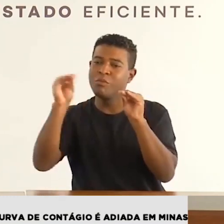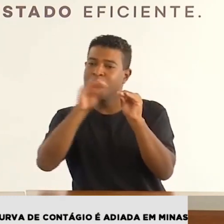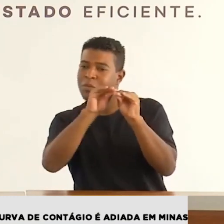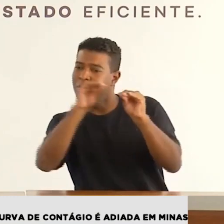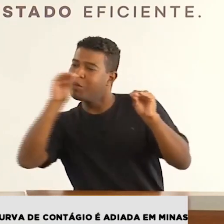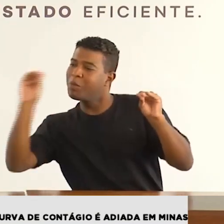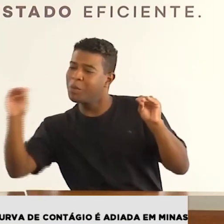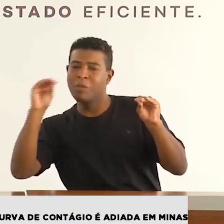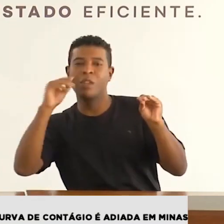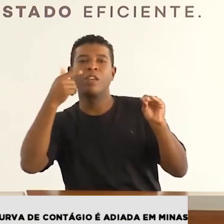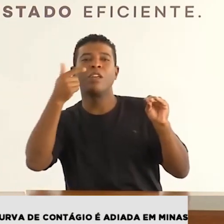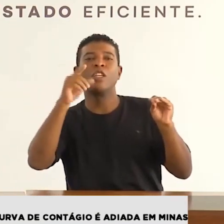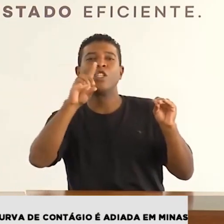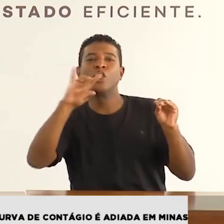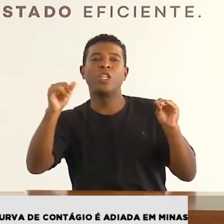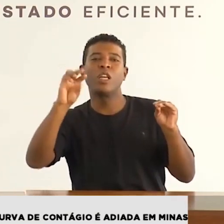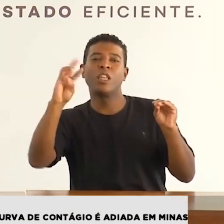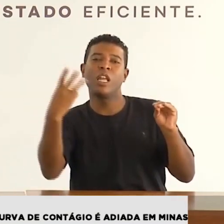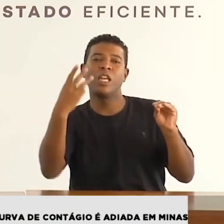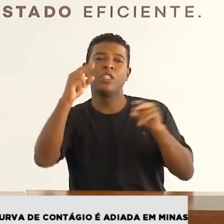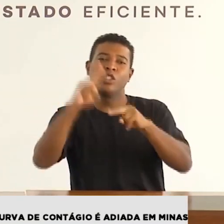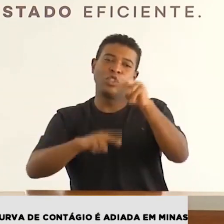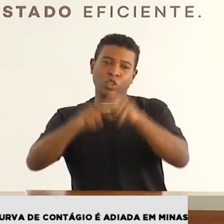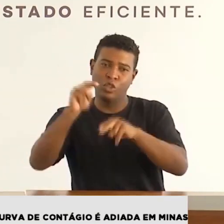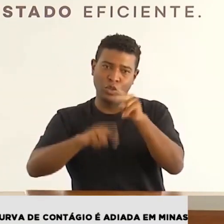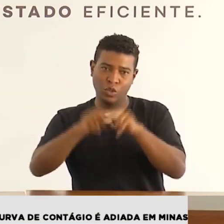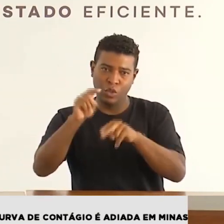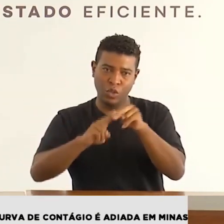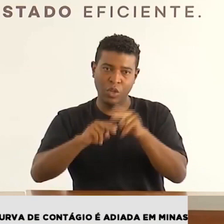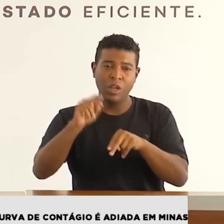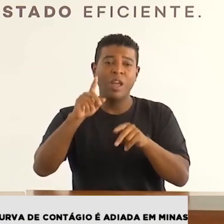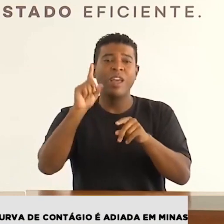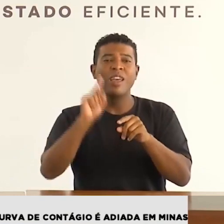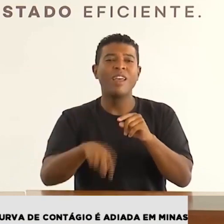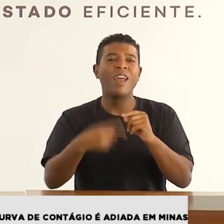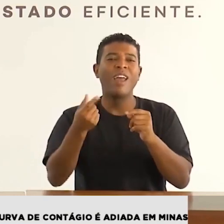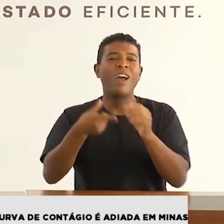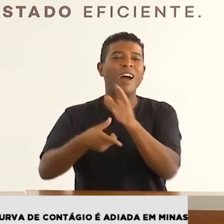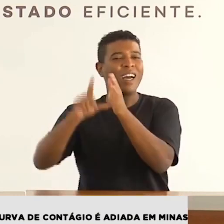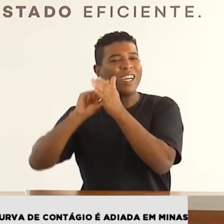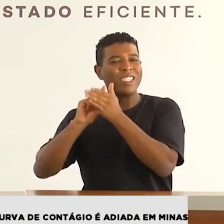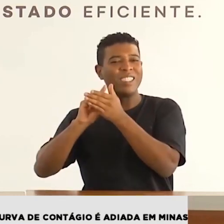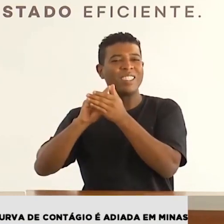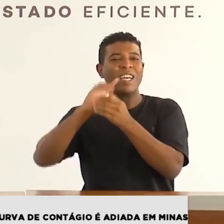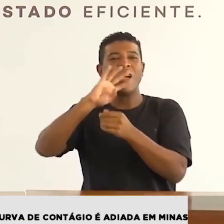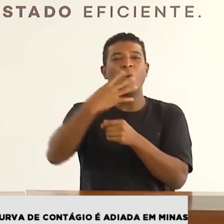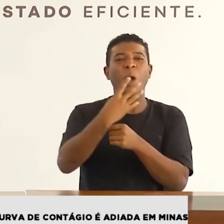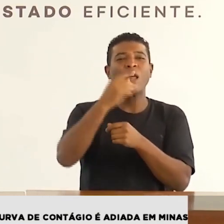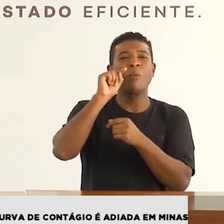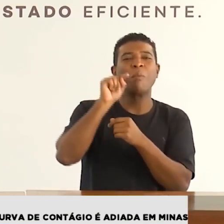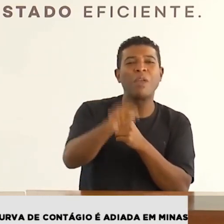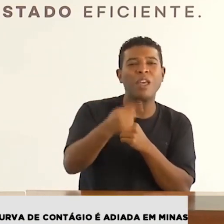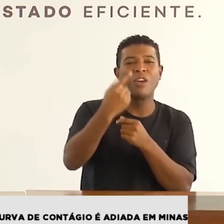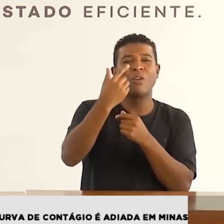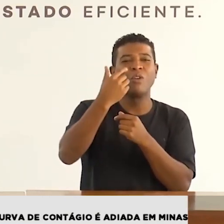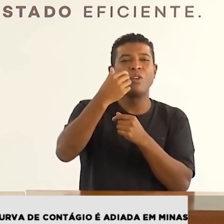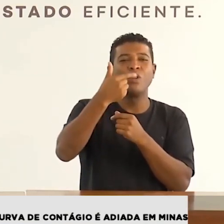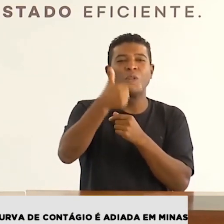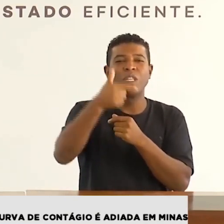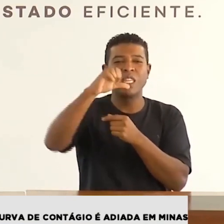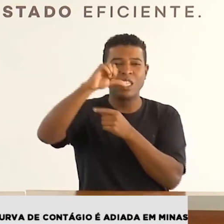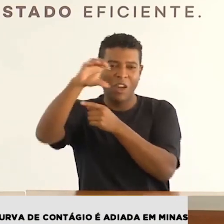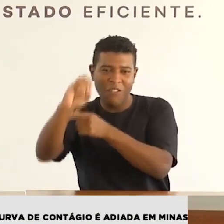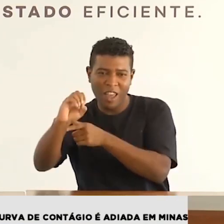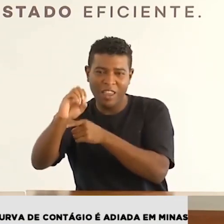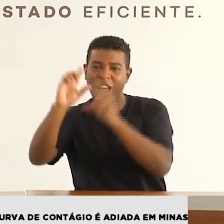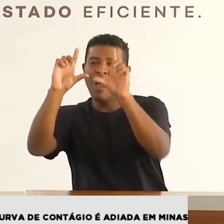.583 casos, diferente daqueles 4.290 que estavam sendo programados. Ou